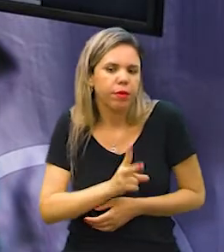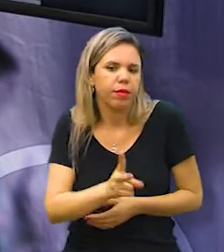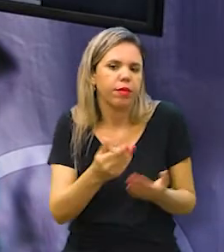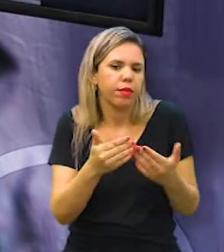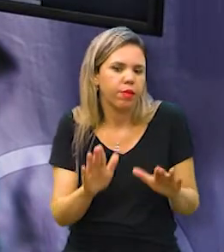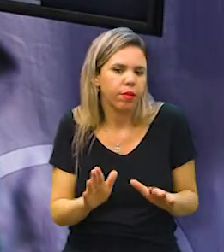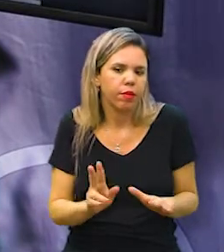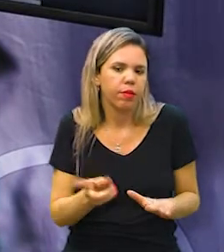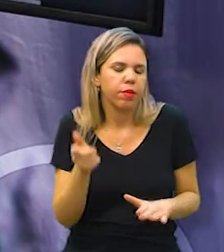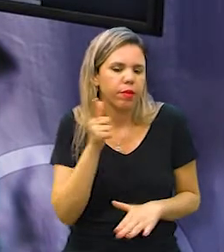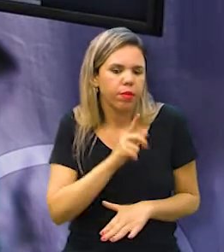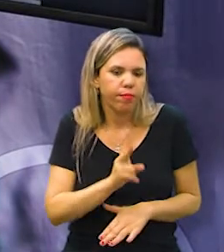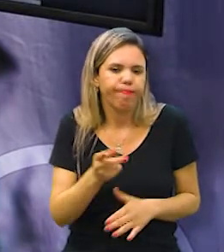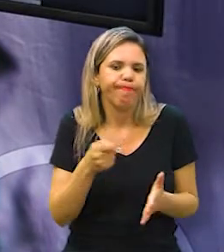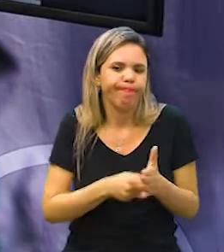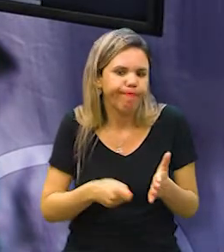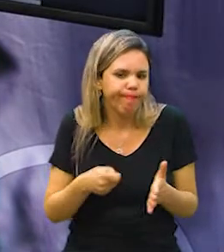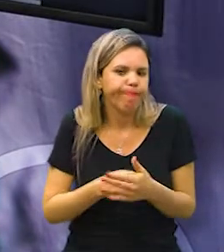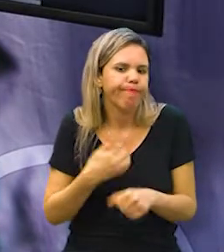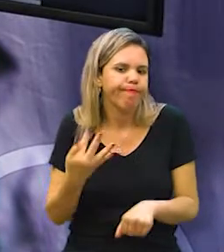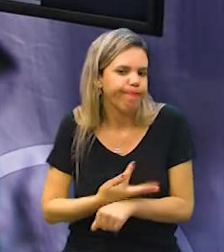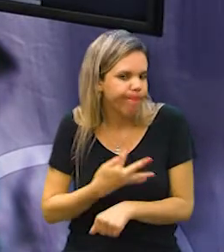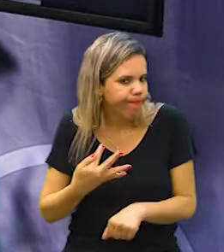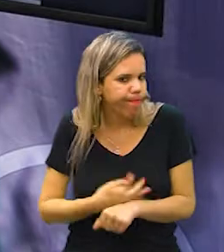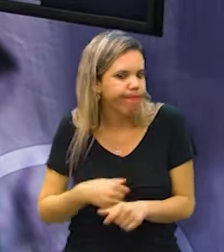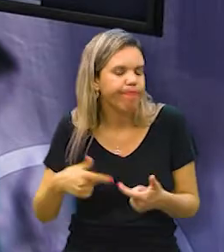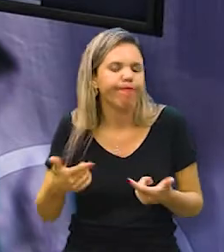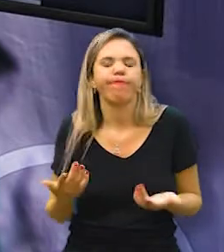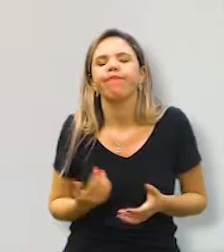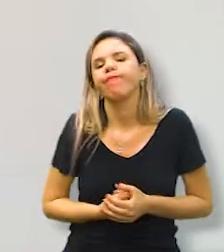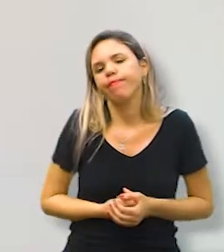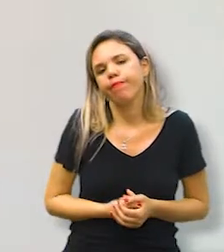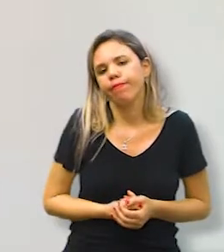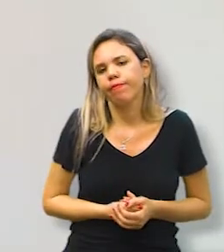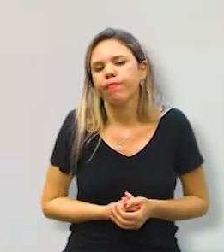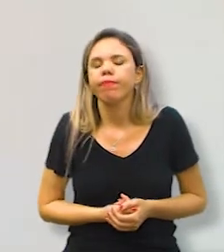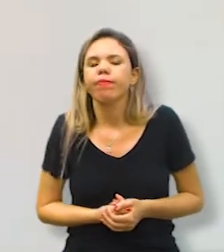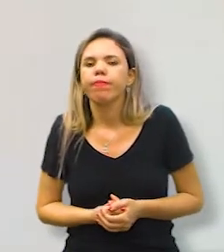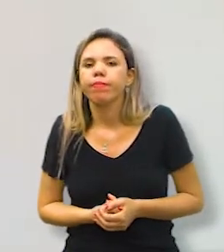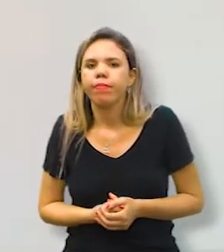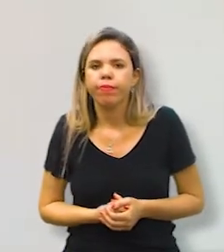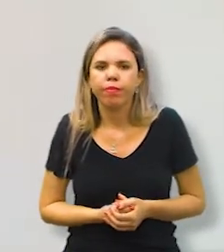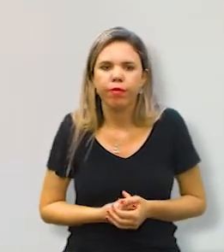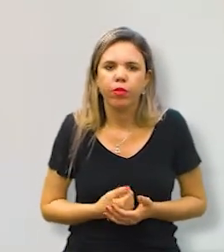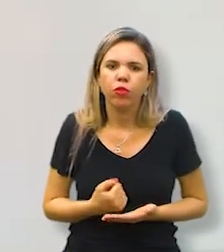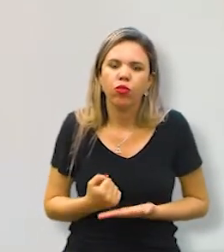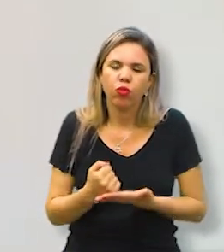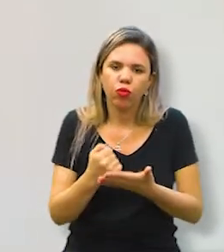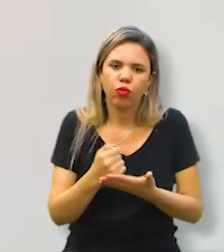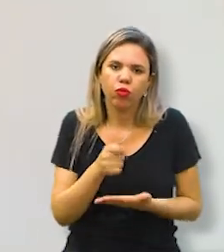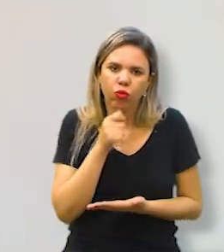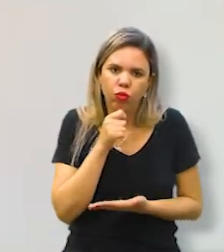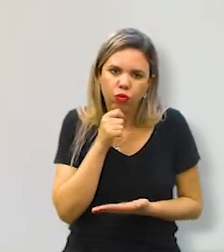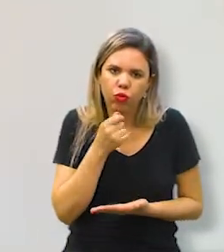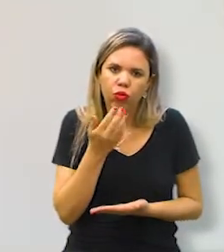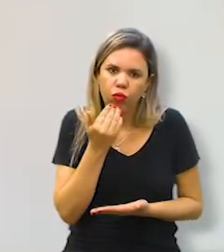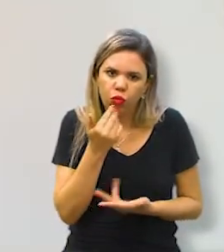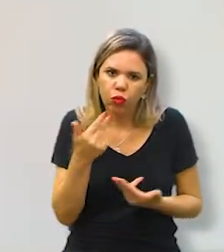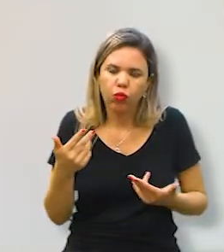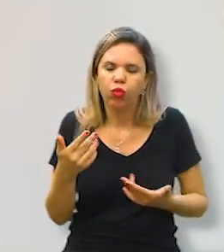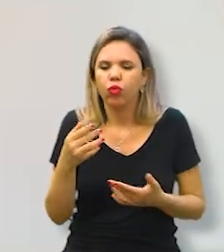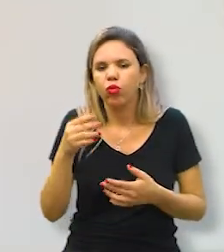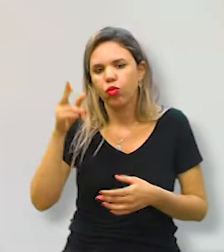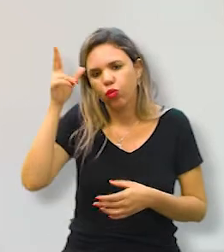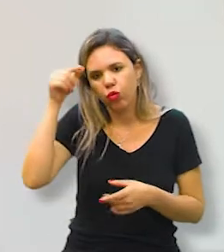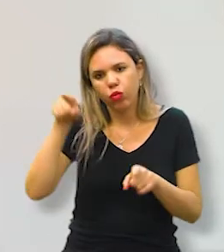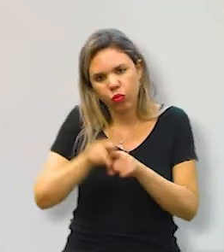estamos conseguindo manter esse trabalho. Porque, além de ela nos ceder ração, ela